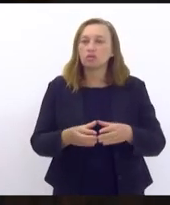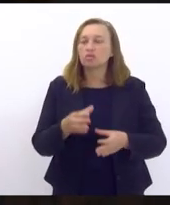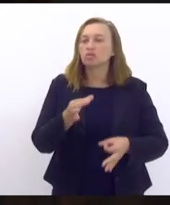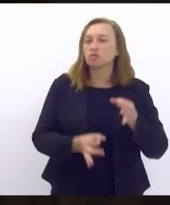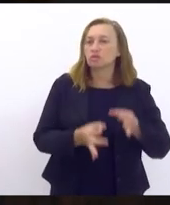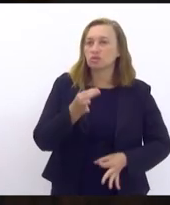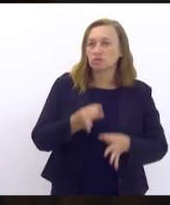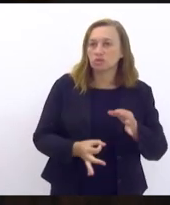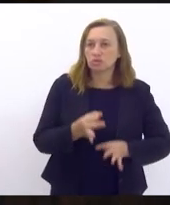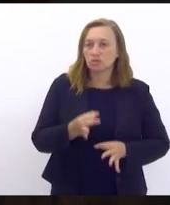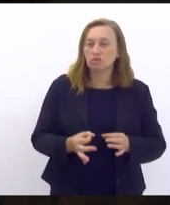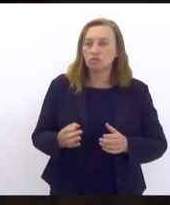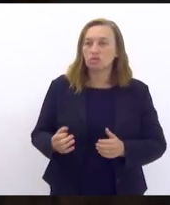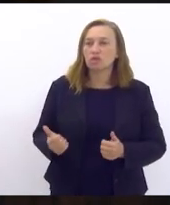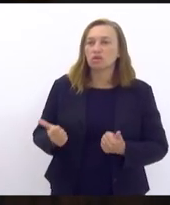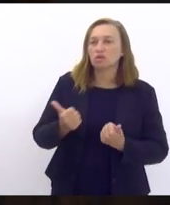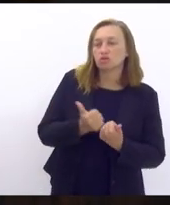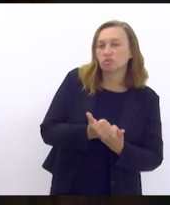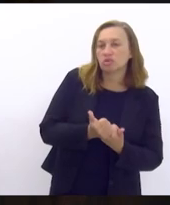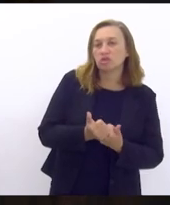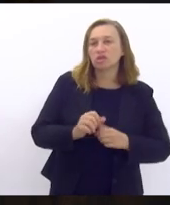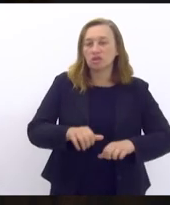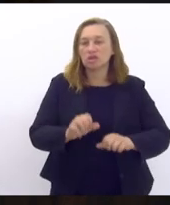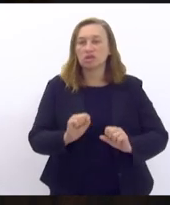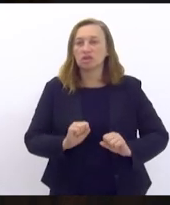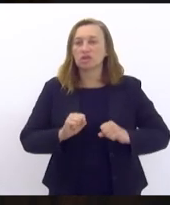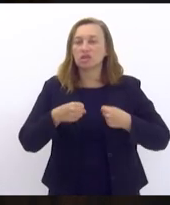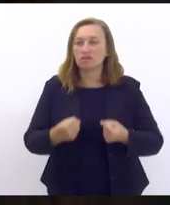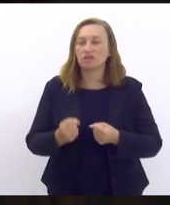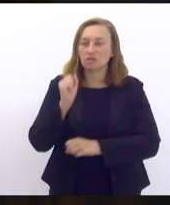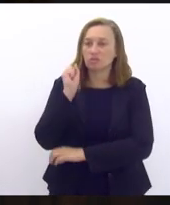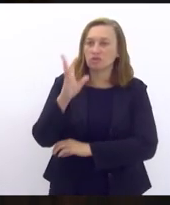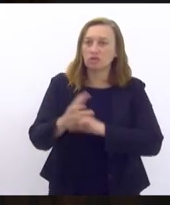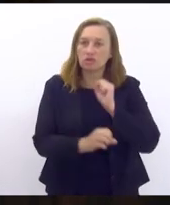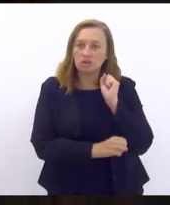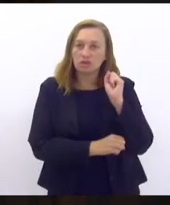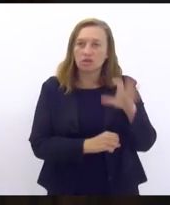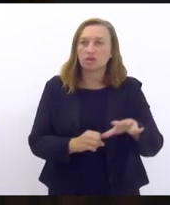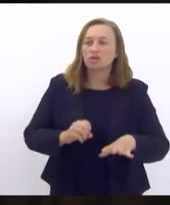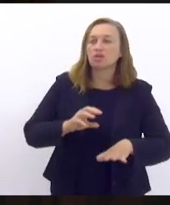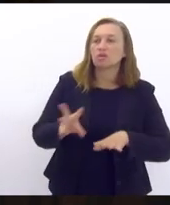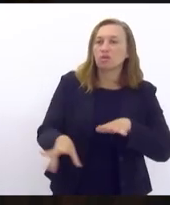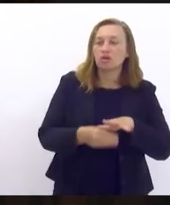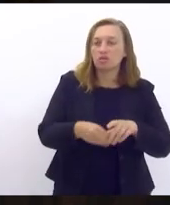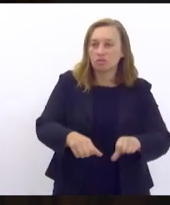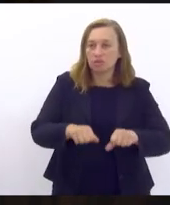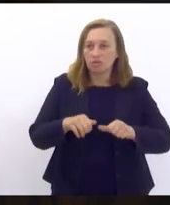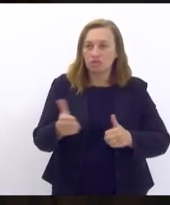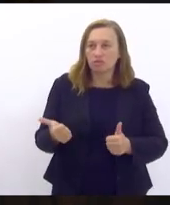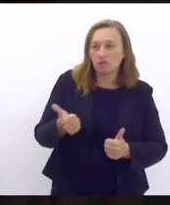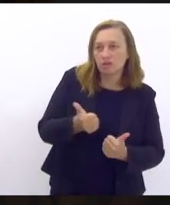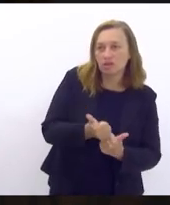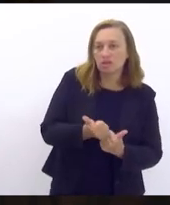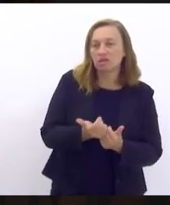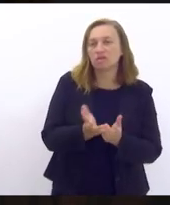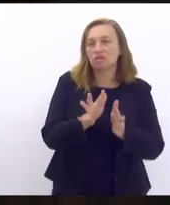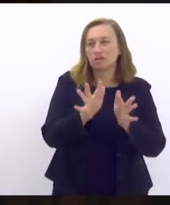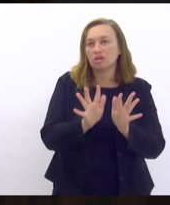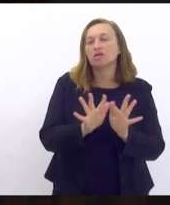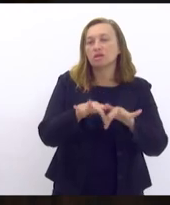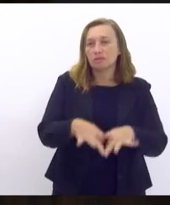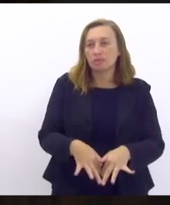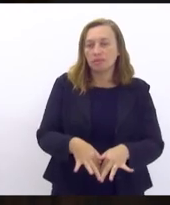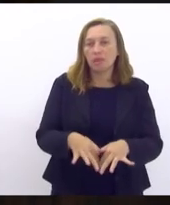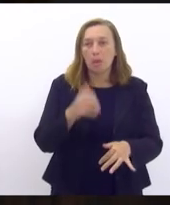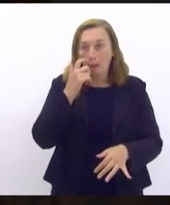e Justiça, ao substitutivo para a Comissão de Defesa do Meio Ambiente, favorável, com emenda, concluindo por substitutivo ao projeto pela